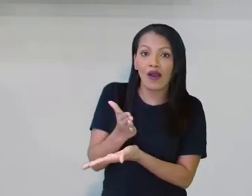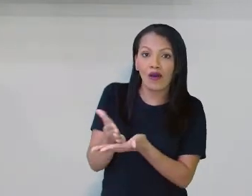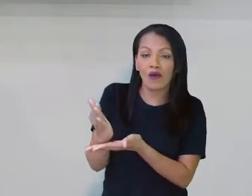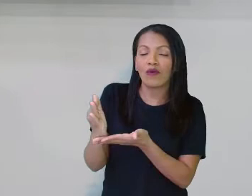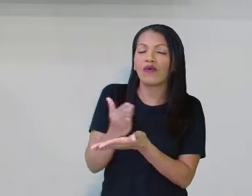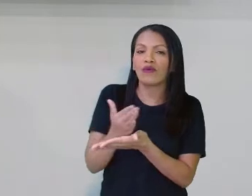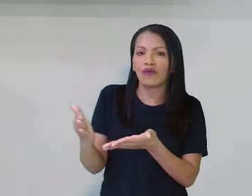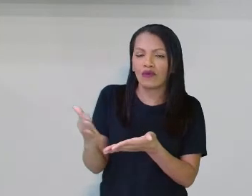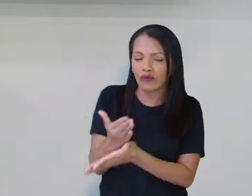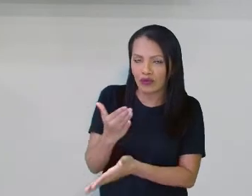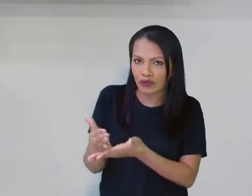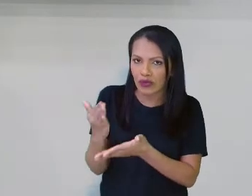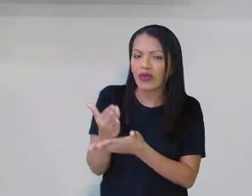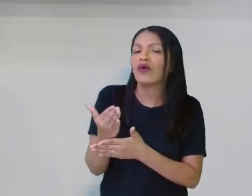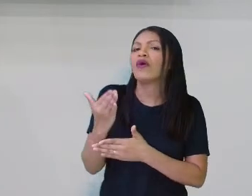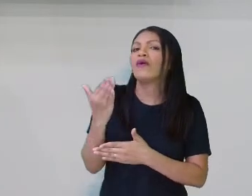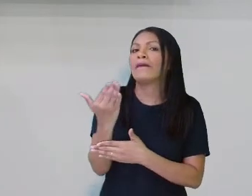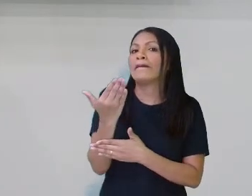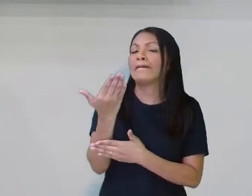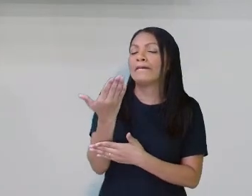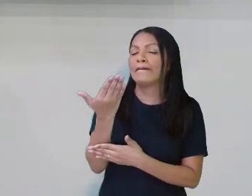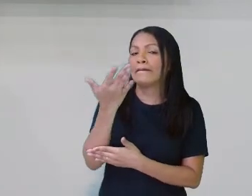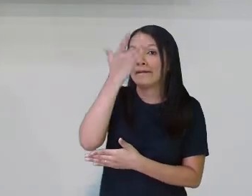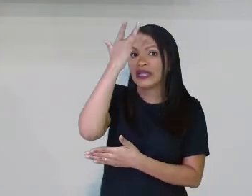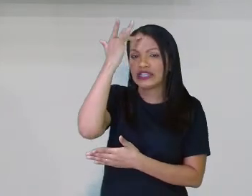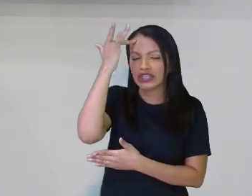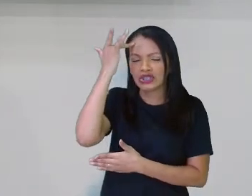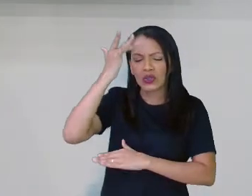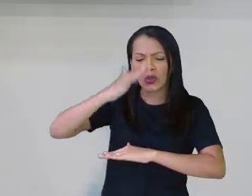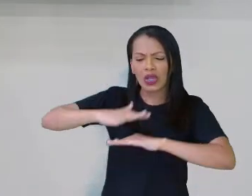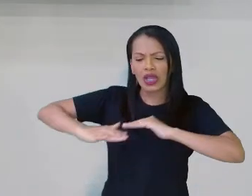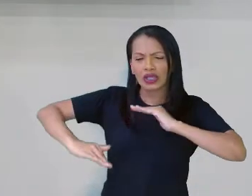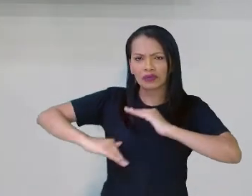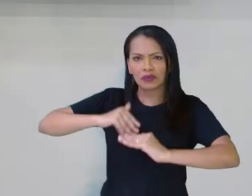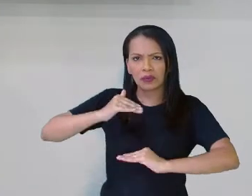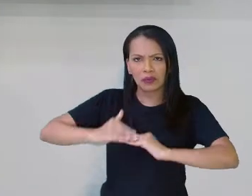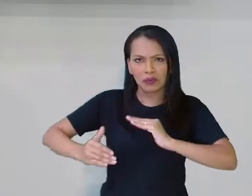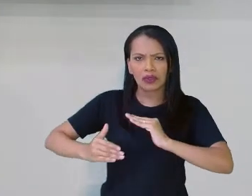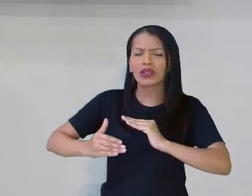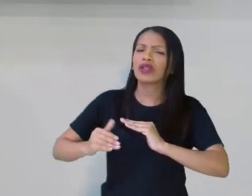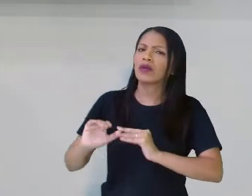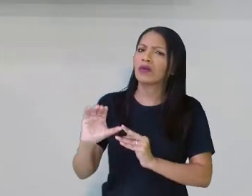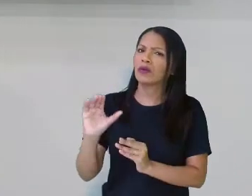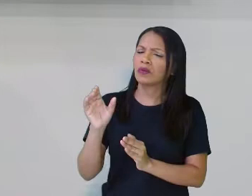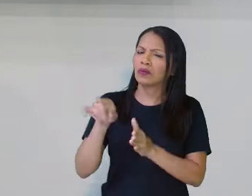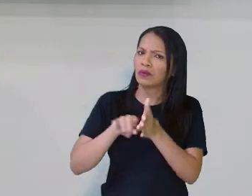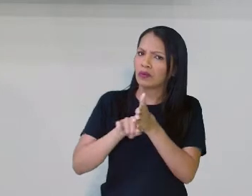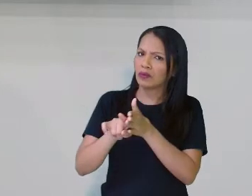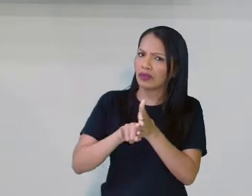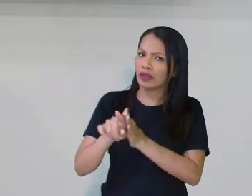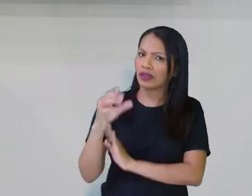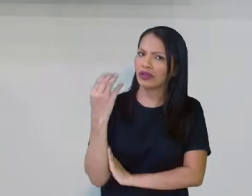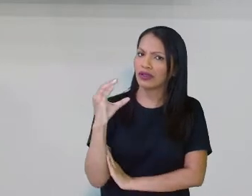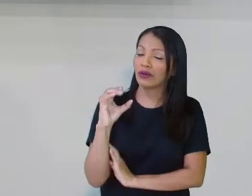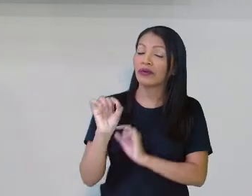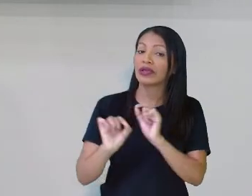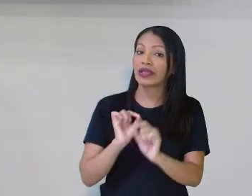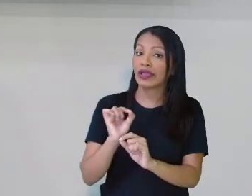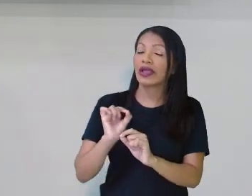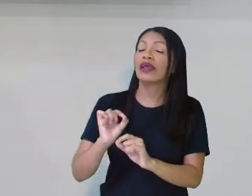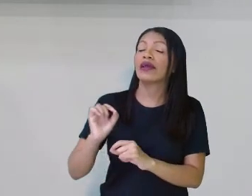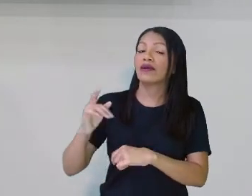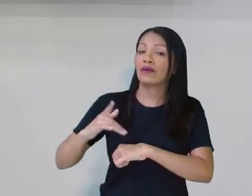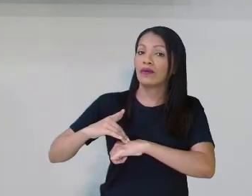descobriram um fóssil, né, com um dinossauro, que eles constataram que esses dinossauros são parentes bem